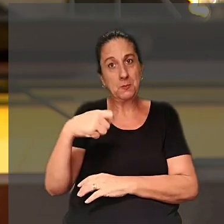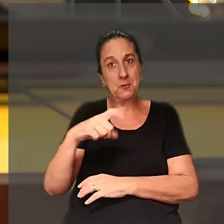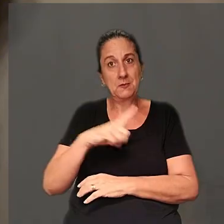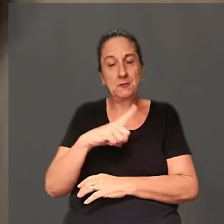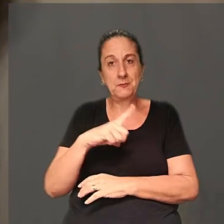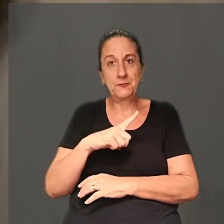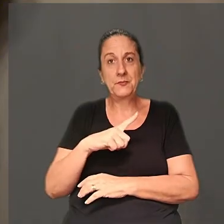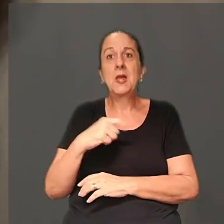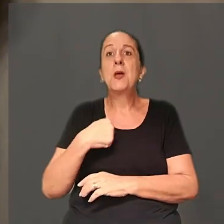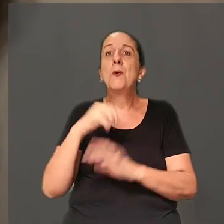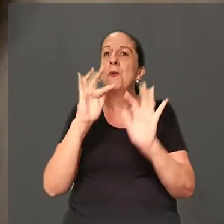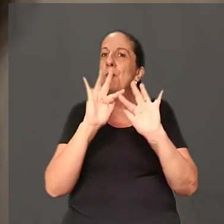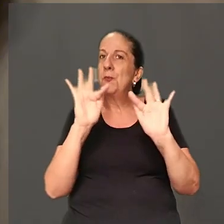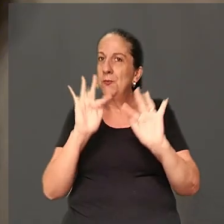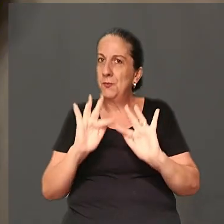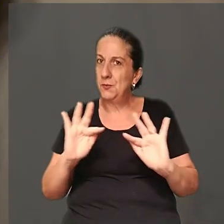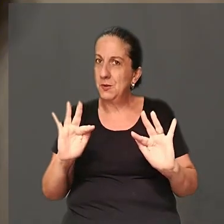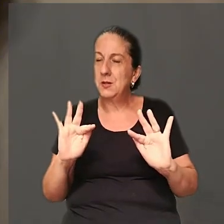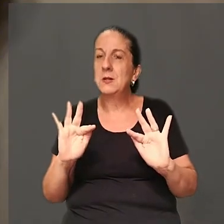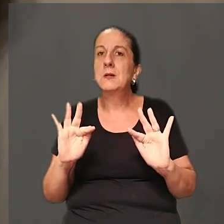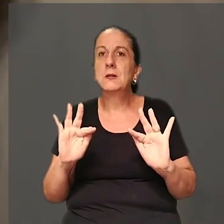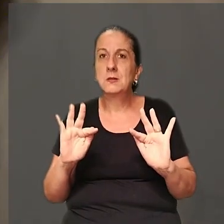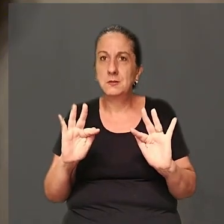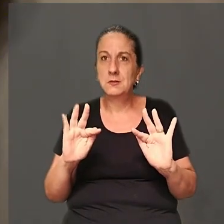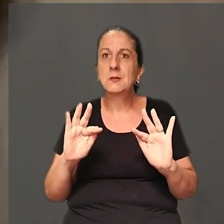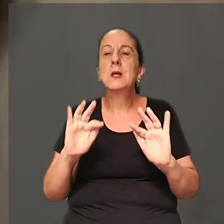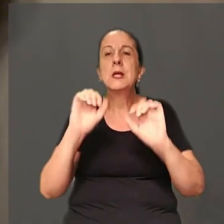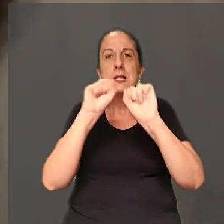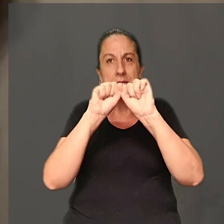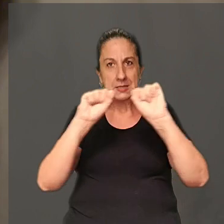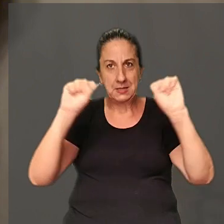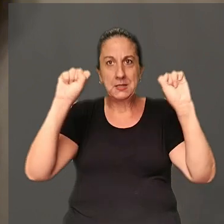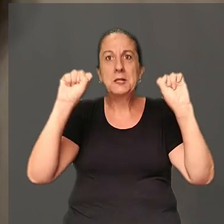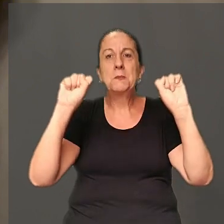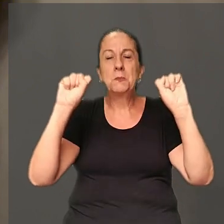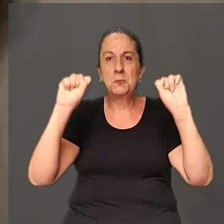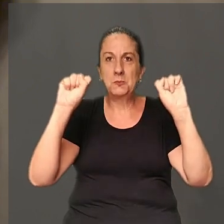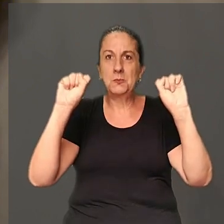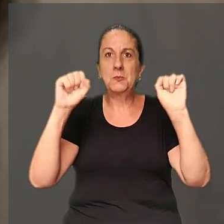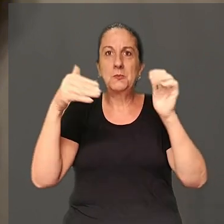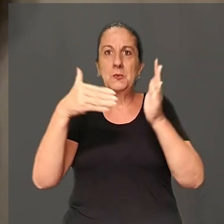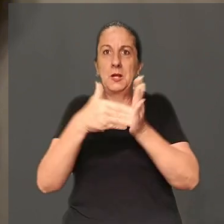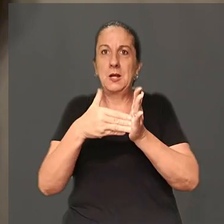segundo grau. E fiz. Fui feliz e fiquei no tribunal